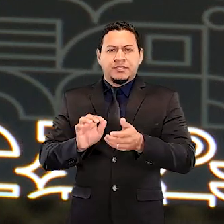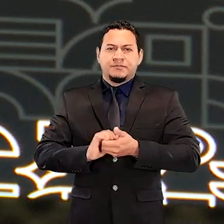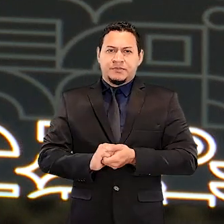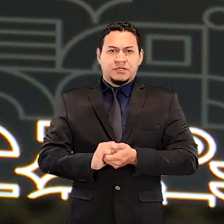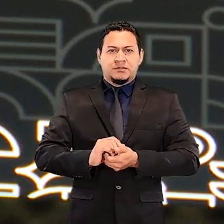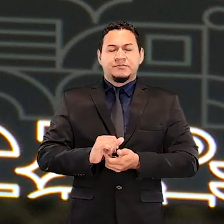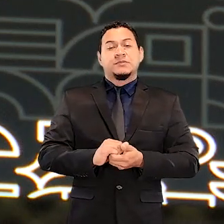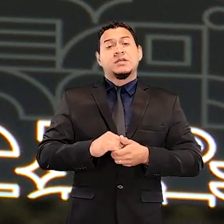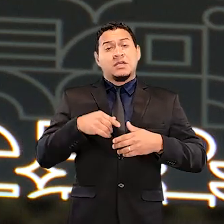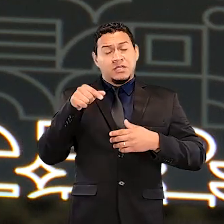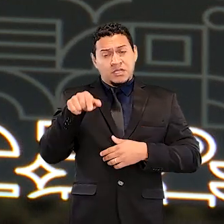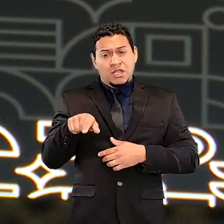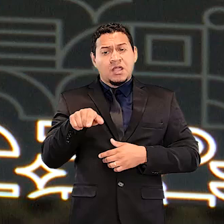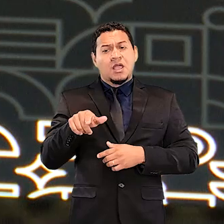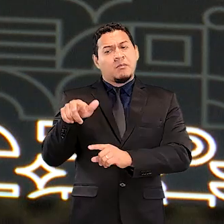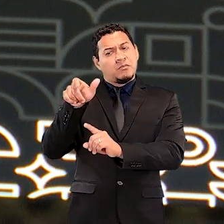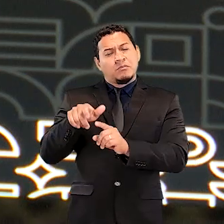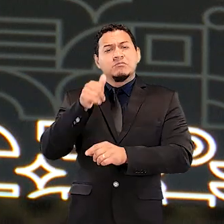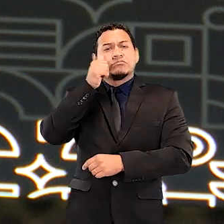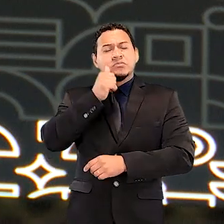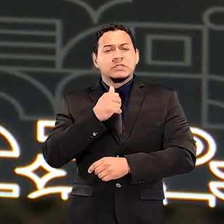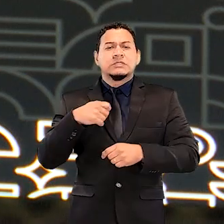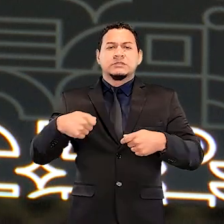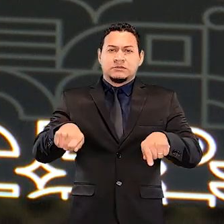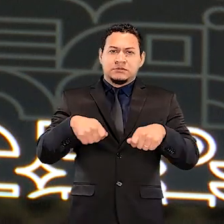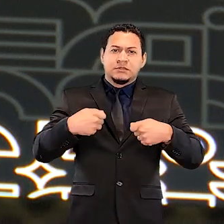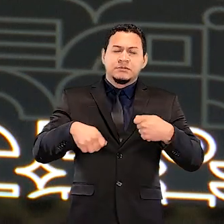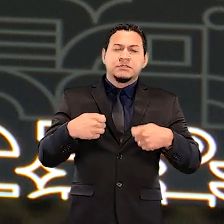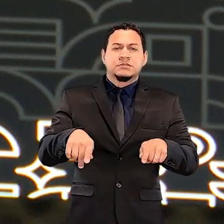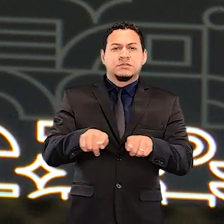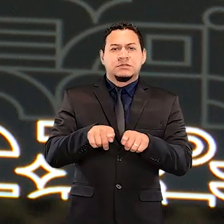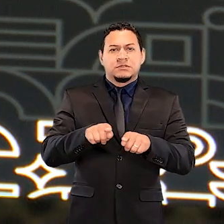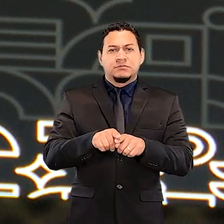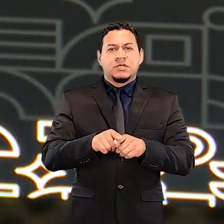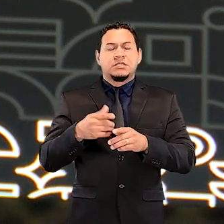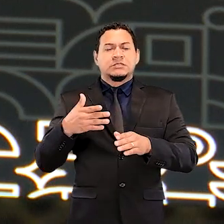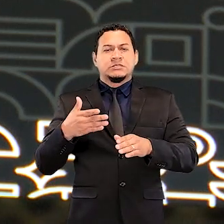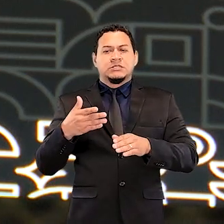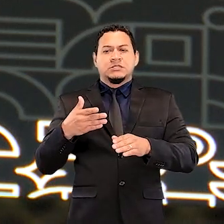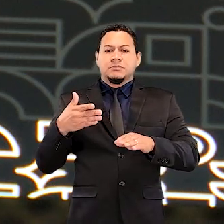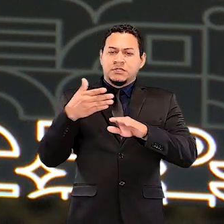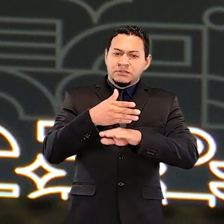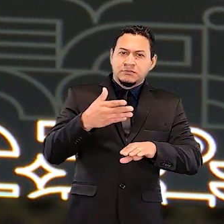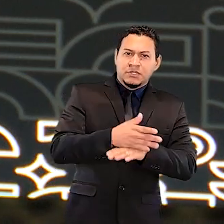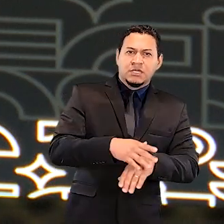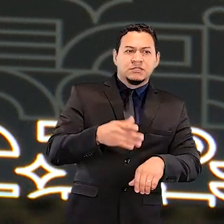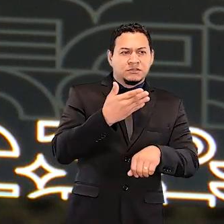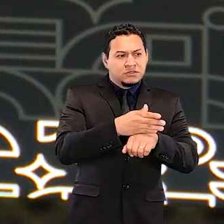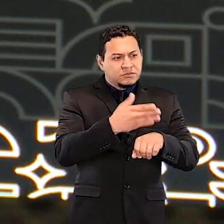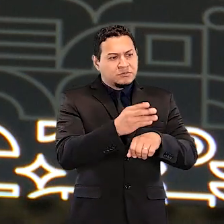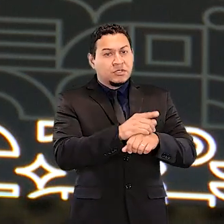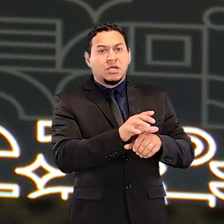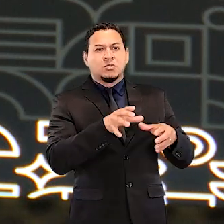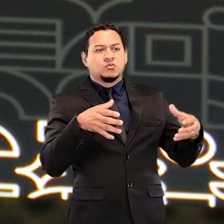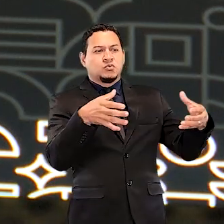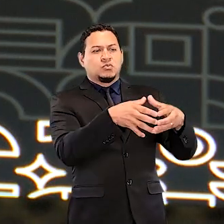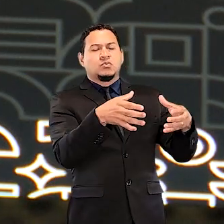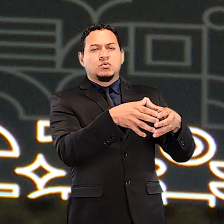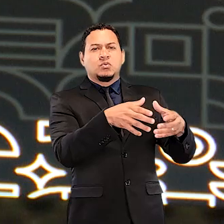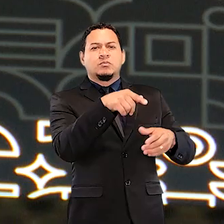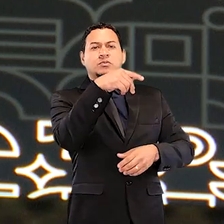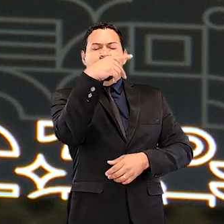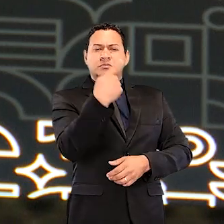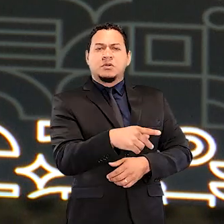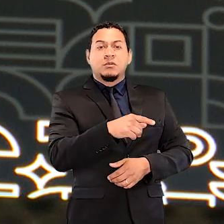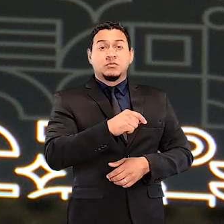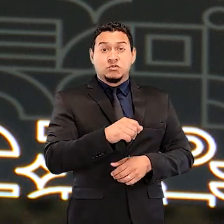mulher. E ela deve também ser centrada em ações de conscientização dos homens. Então, esse trabalho é um trabalho